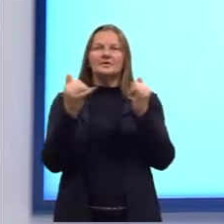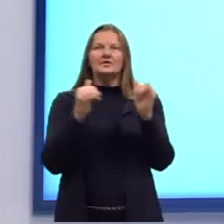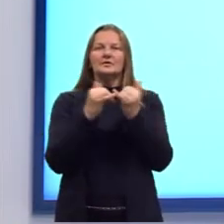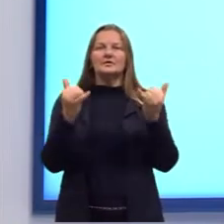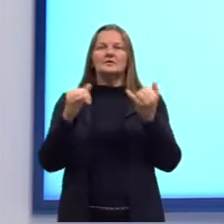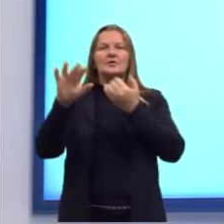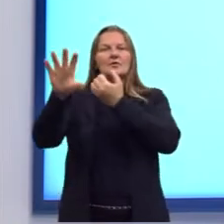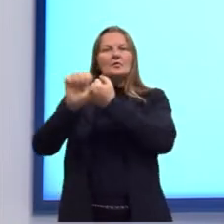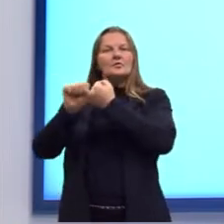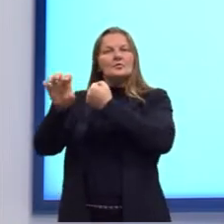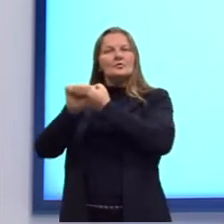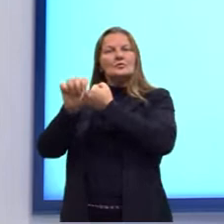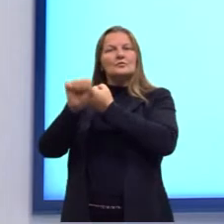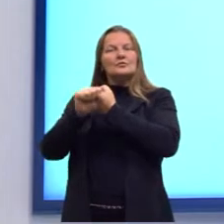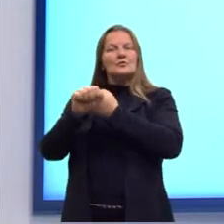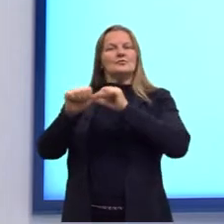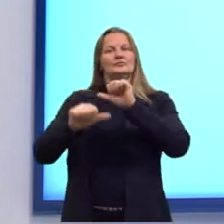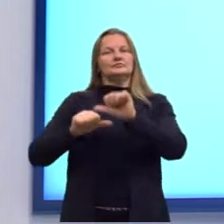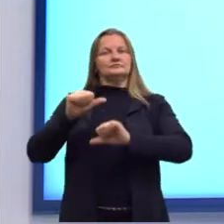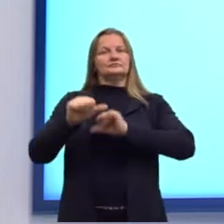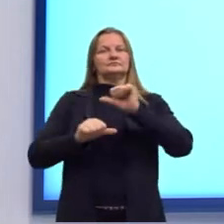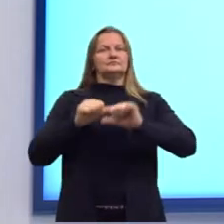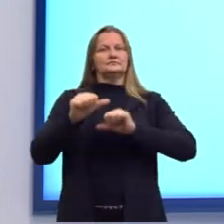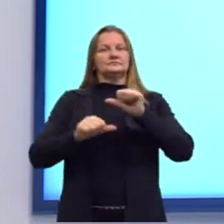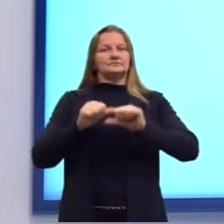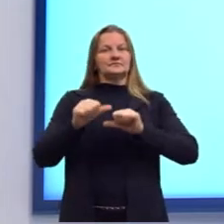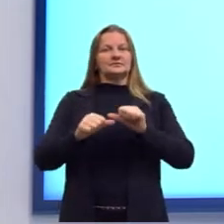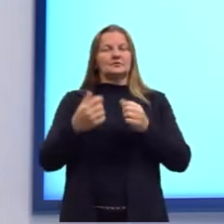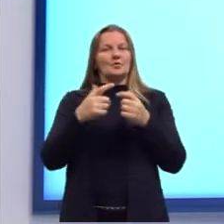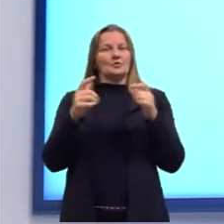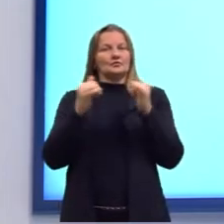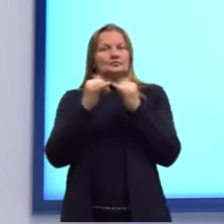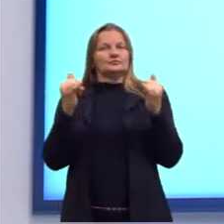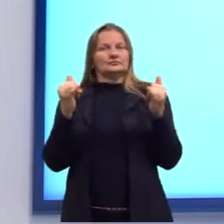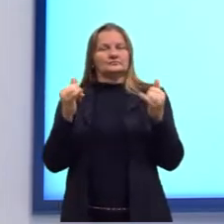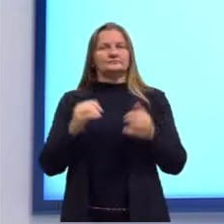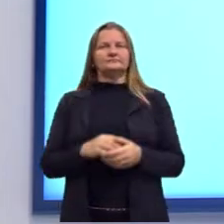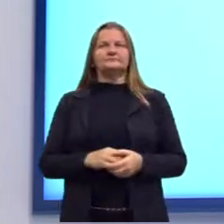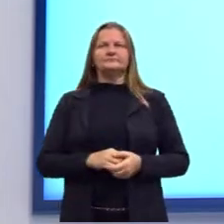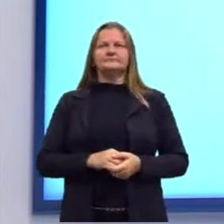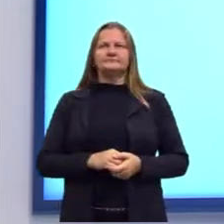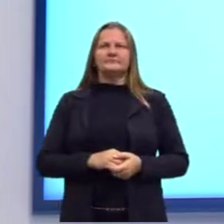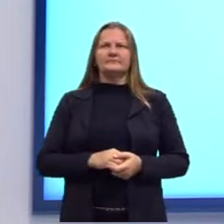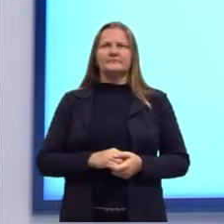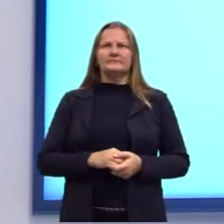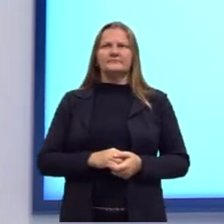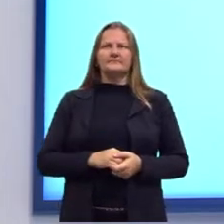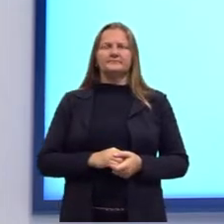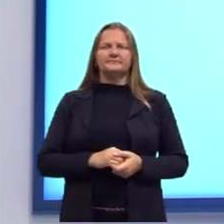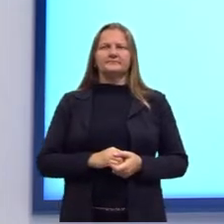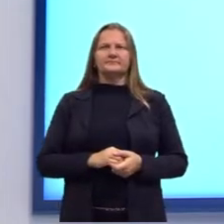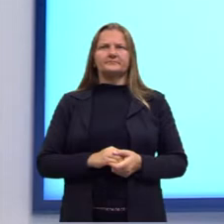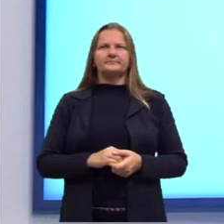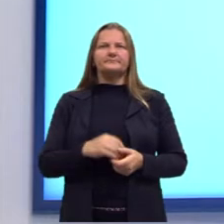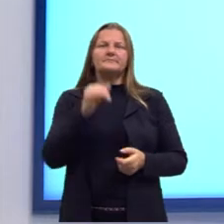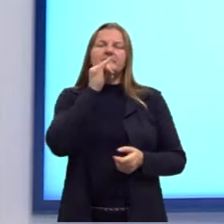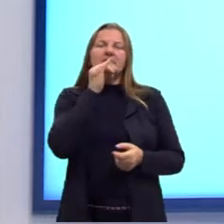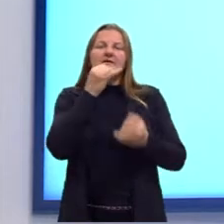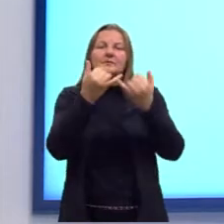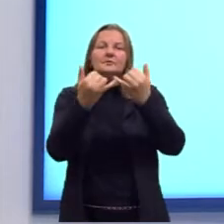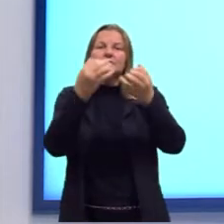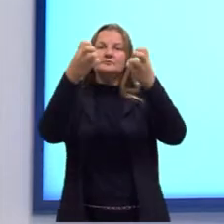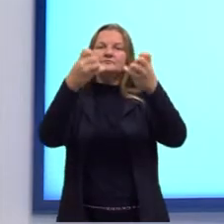essa energia elétrica e vão transformar em outro tipo de energia a não importa ele qual seja né que